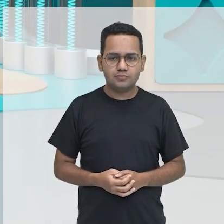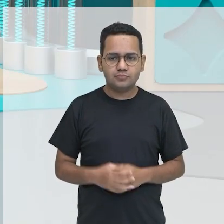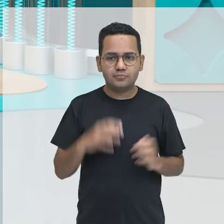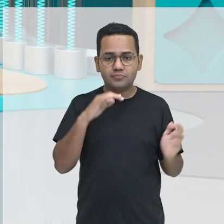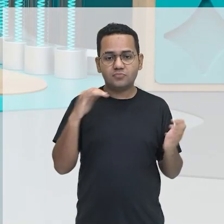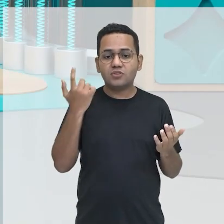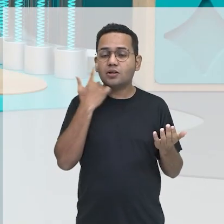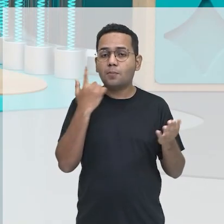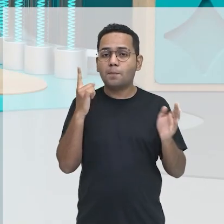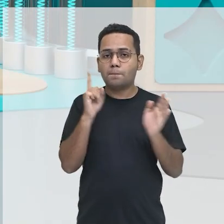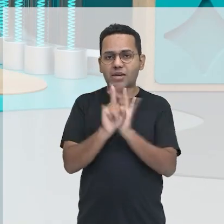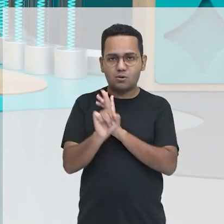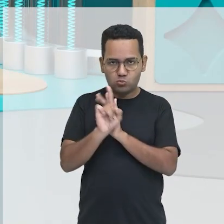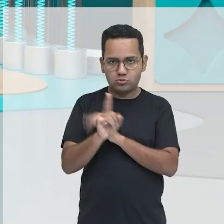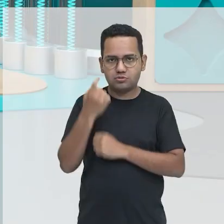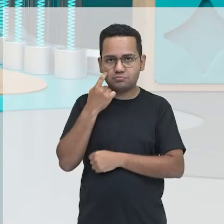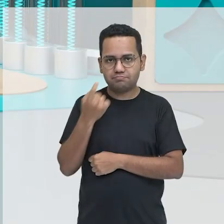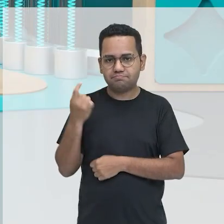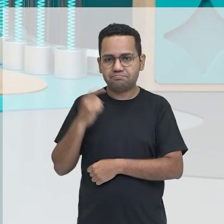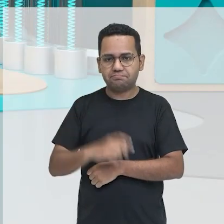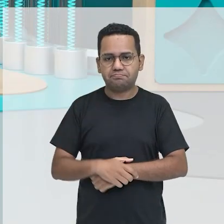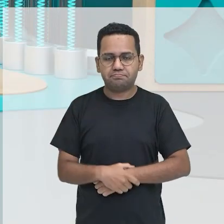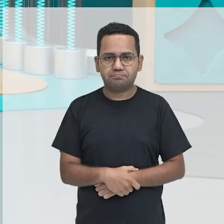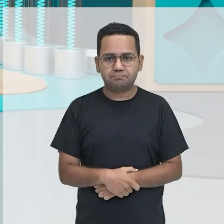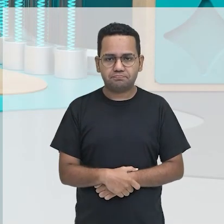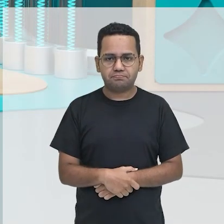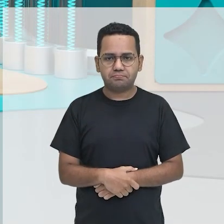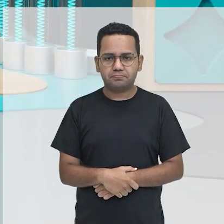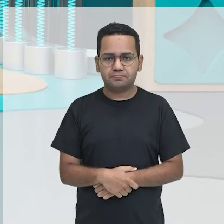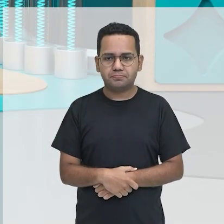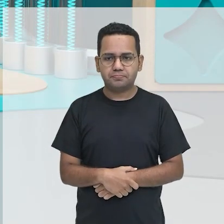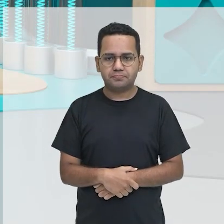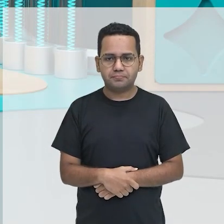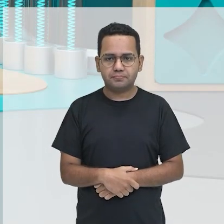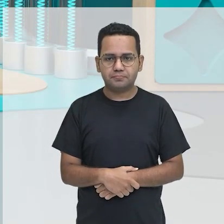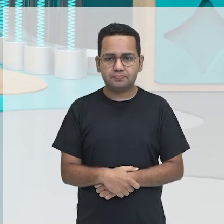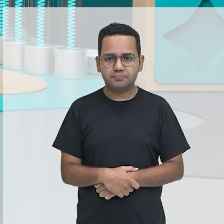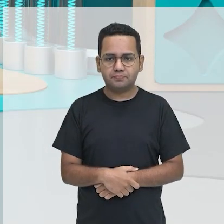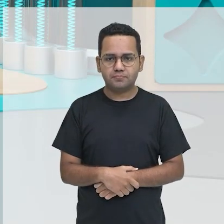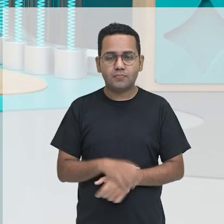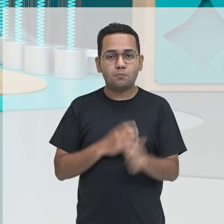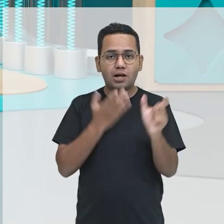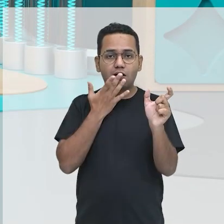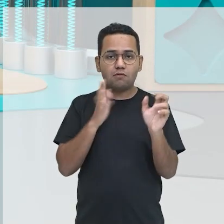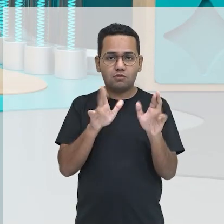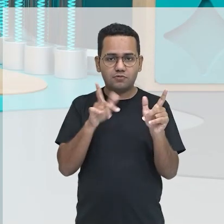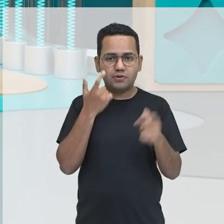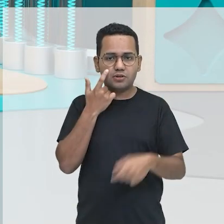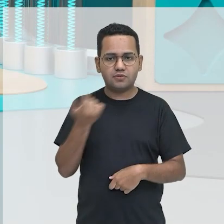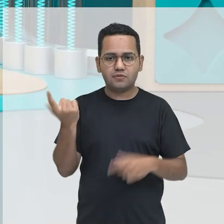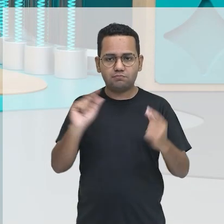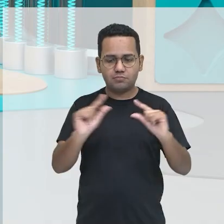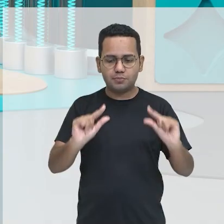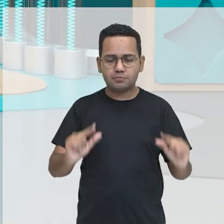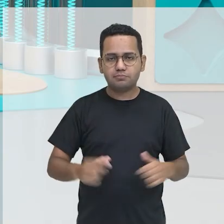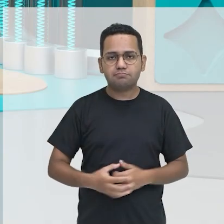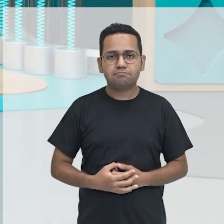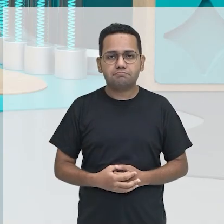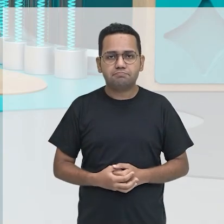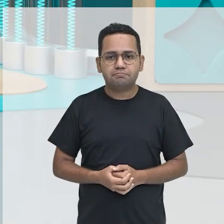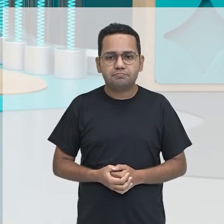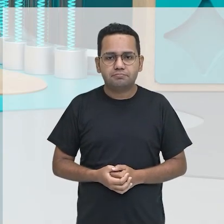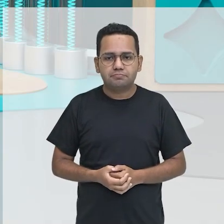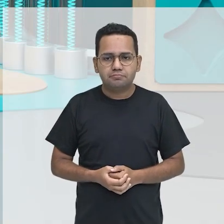quiz alguns desses exemplos. Olha só. Nós temos aqui, ó. Although she was tired, she continued